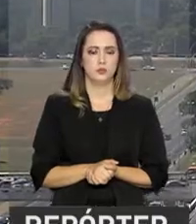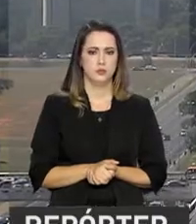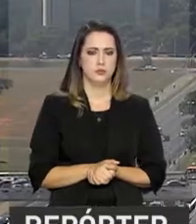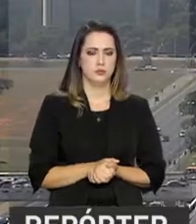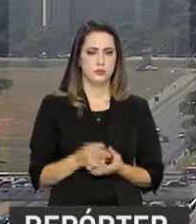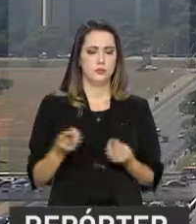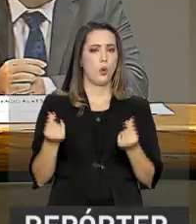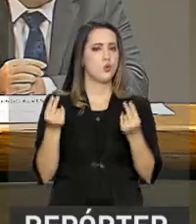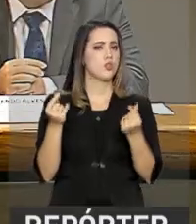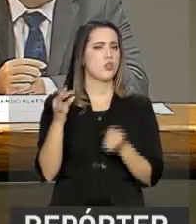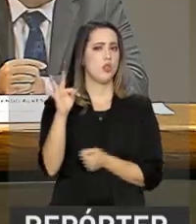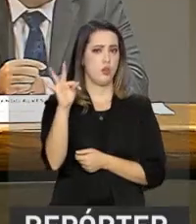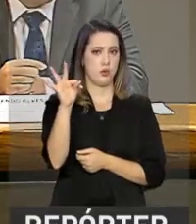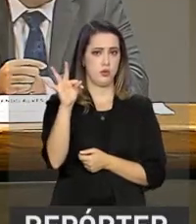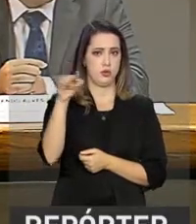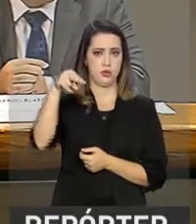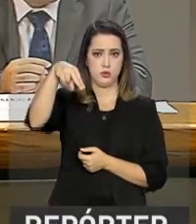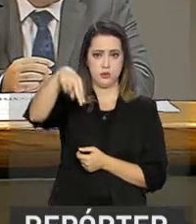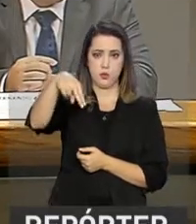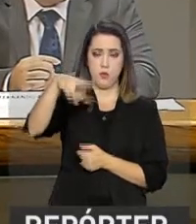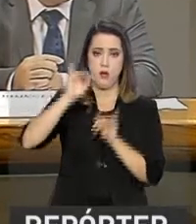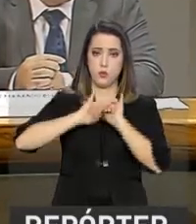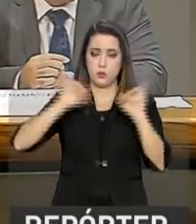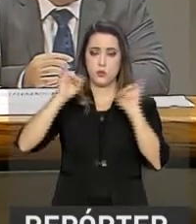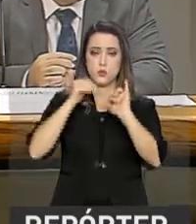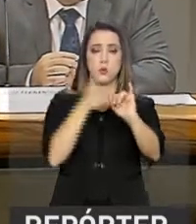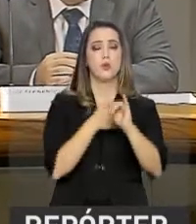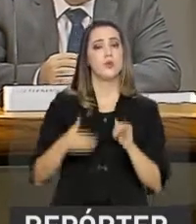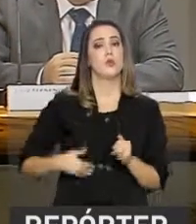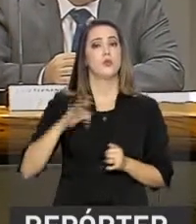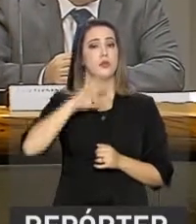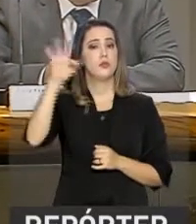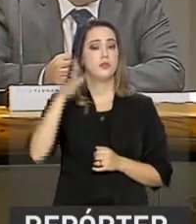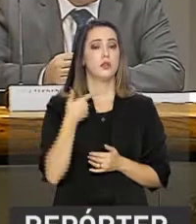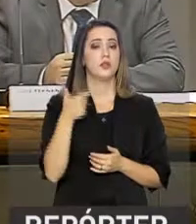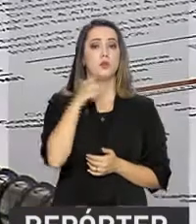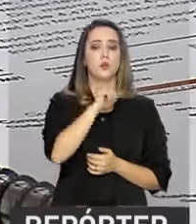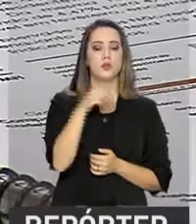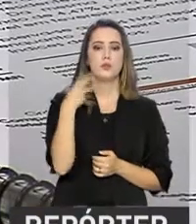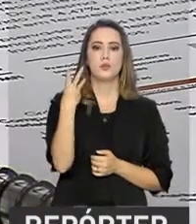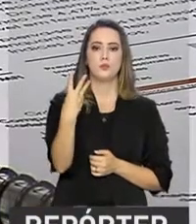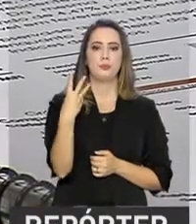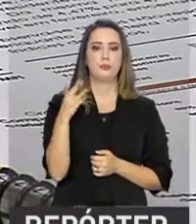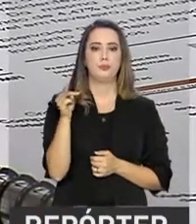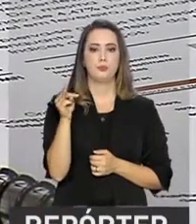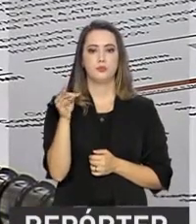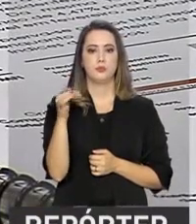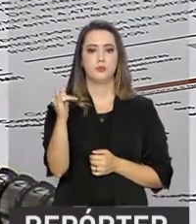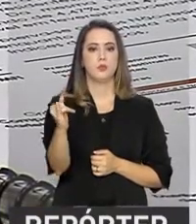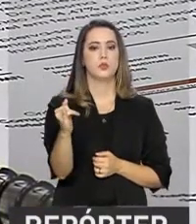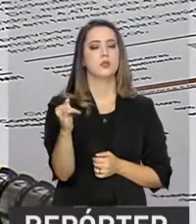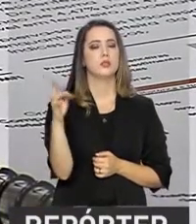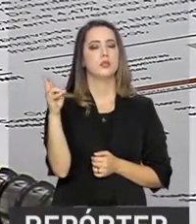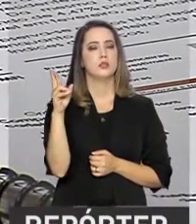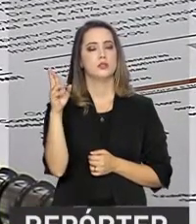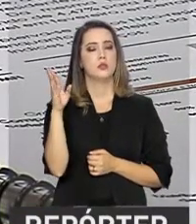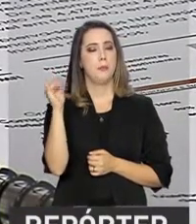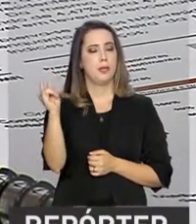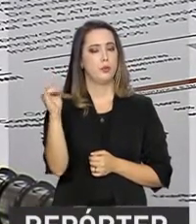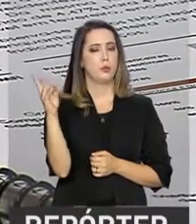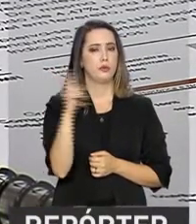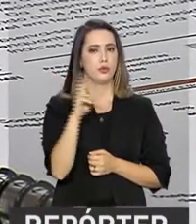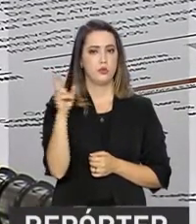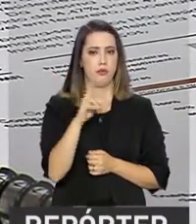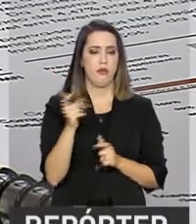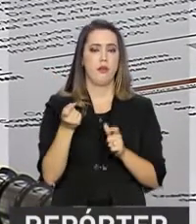O Tesouro Nacional anunciou que a dívida pública do governo federal chegou a 3 trilhões 582 bilhões de